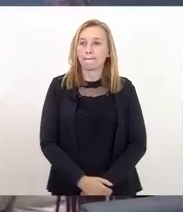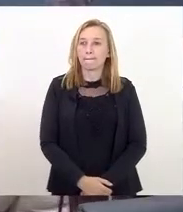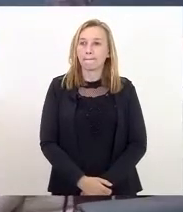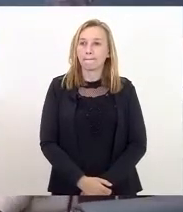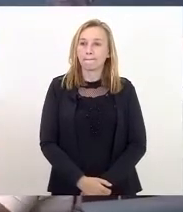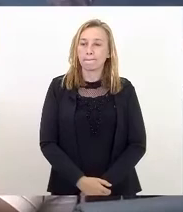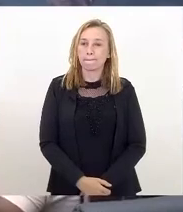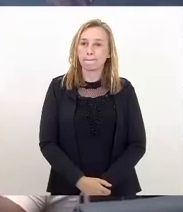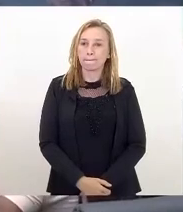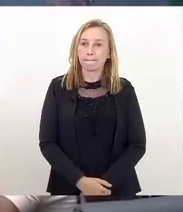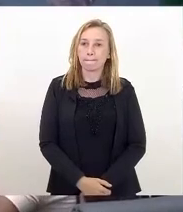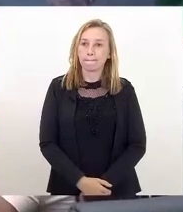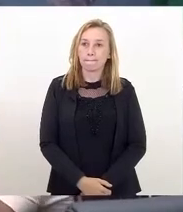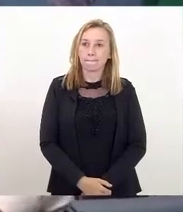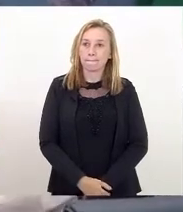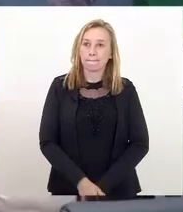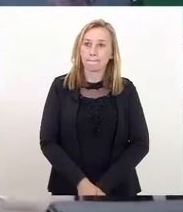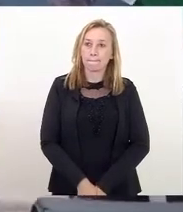Deputado Márcio.